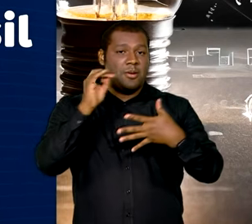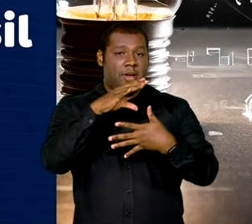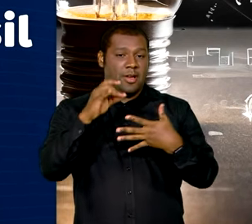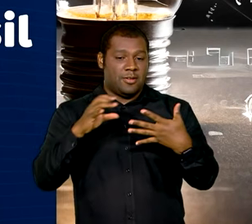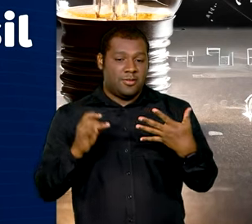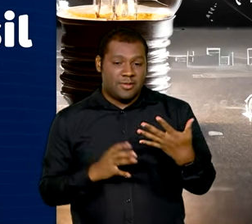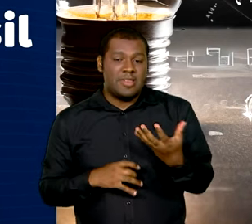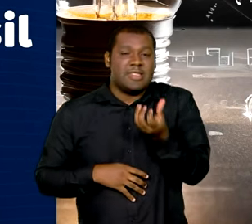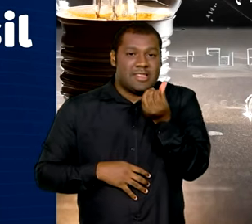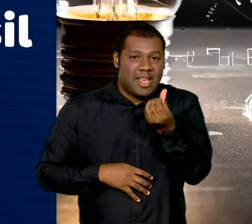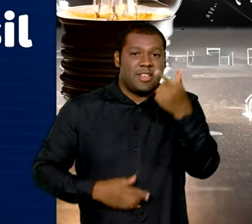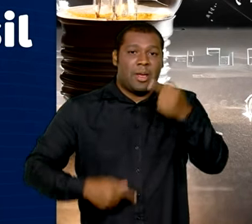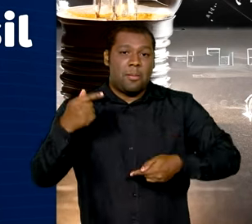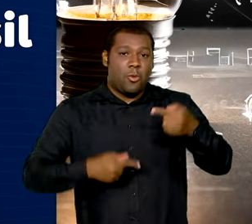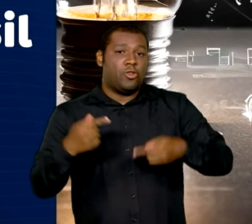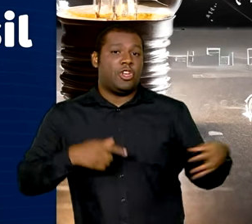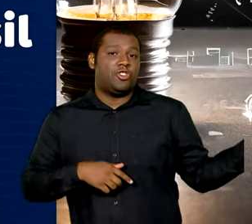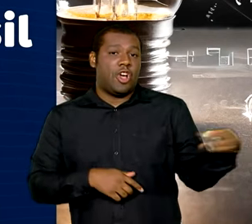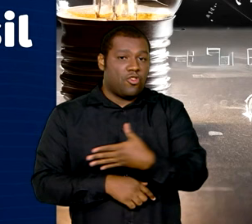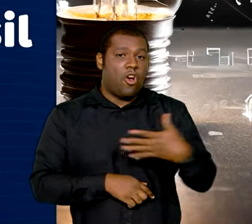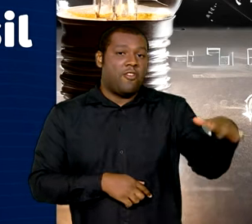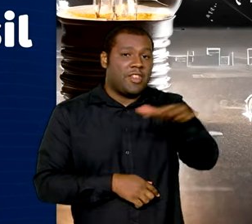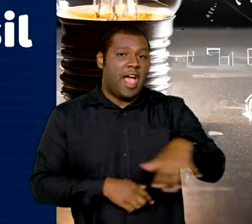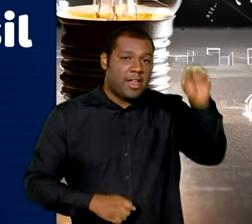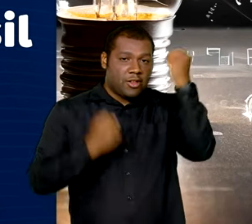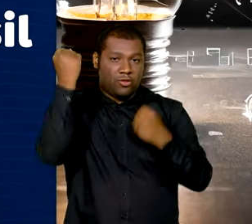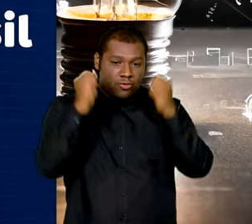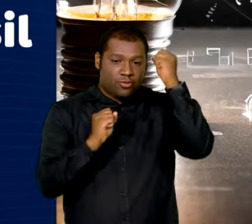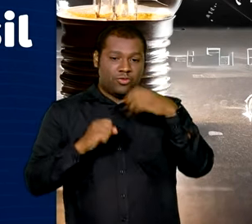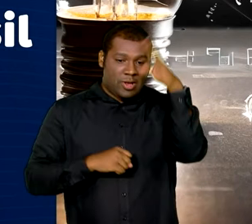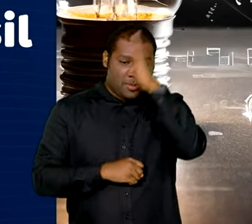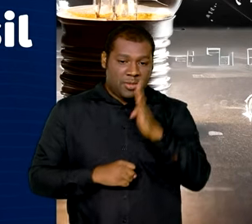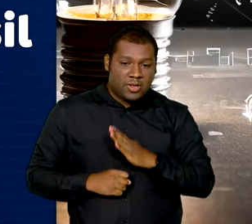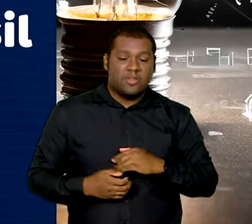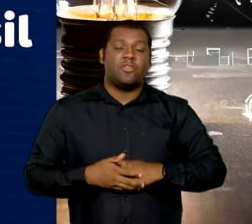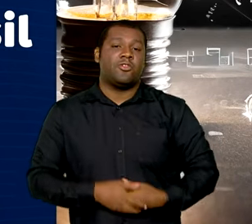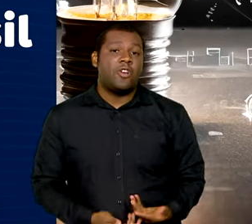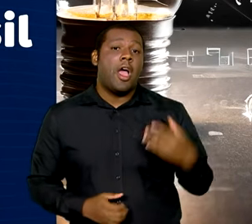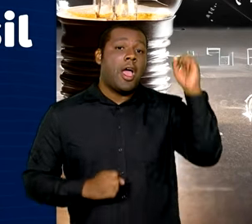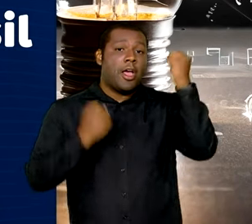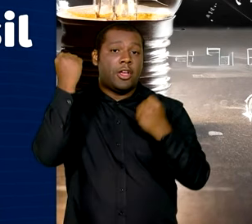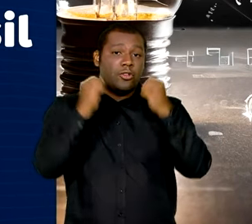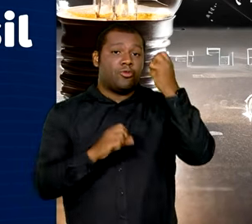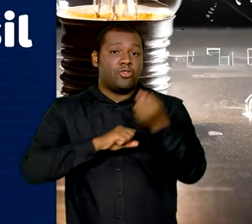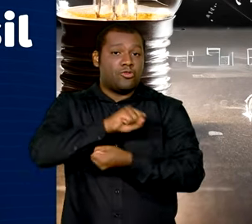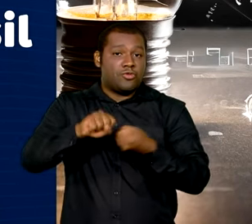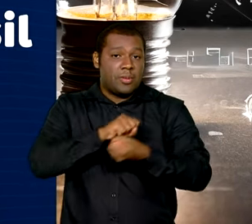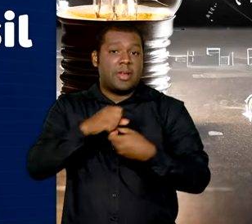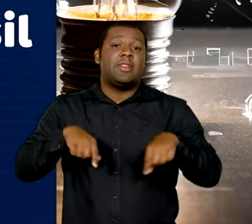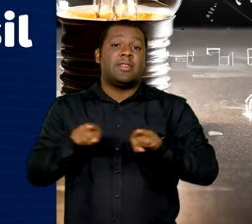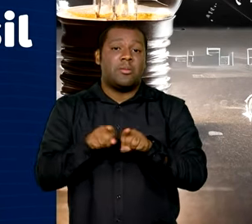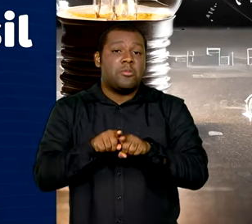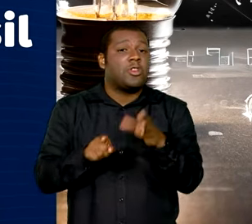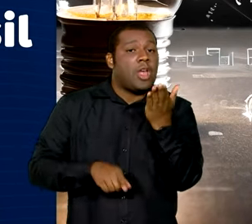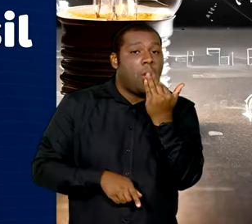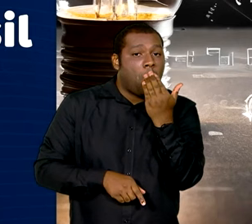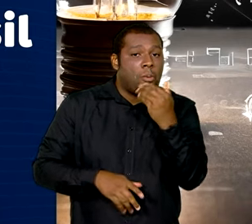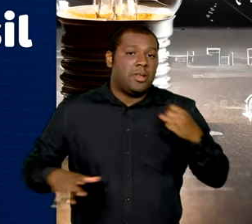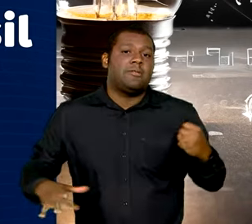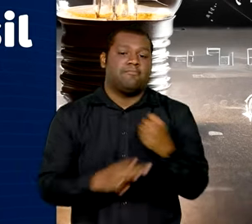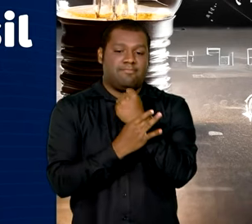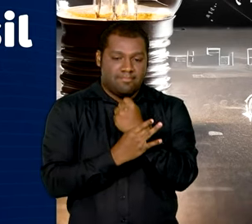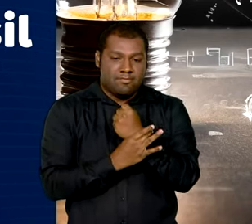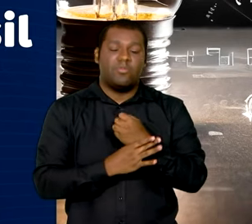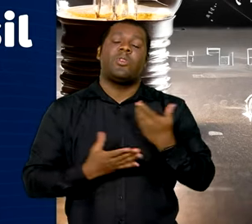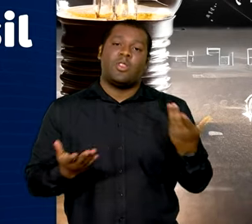da nova política industrial brasileira, como agroindústria sustentável e segurança alimentar,